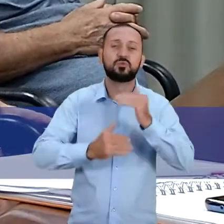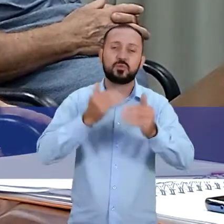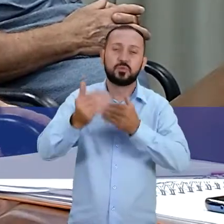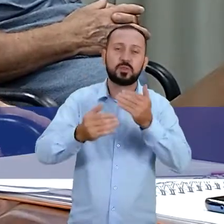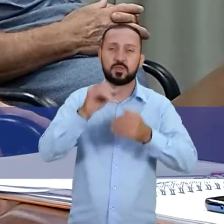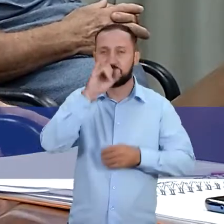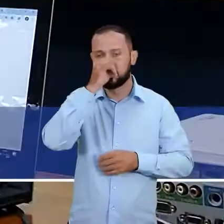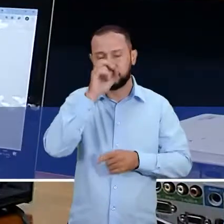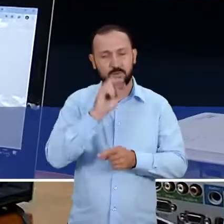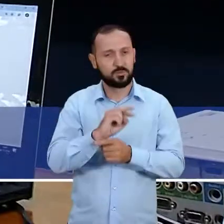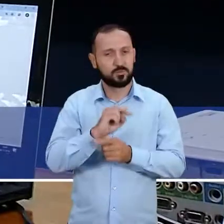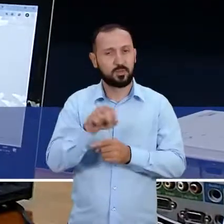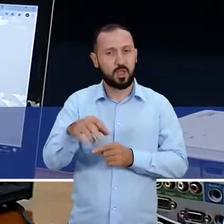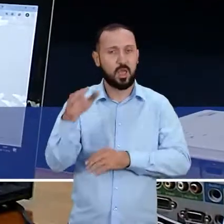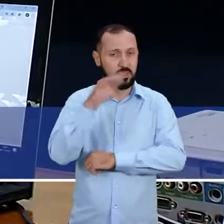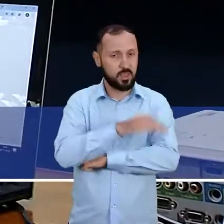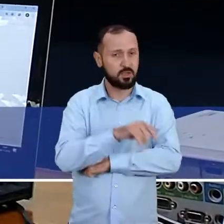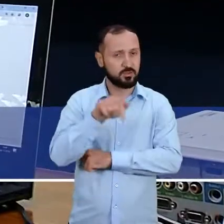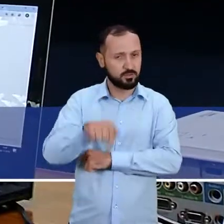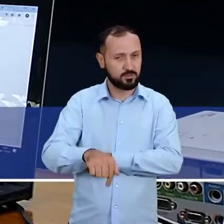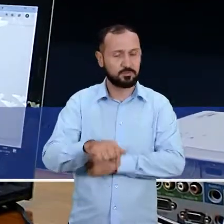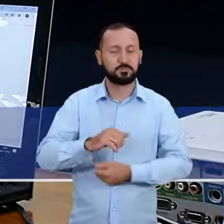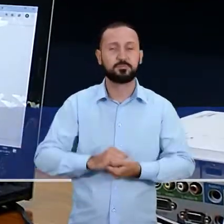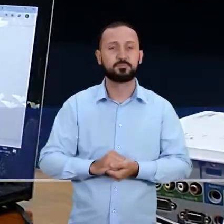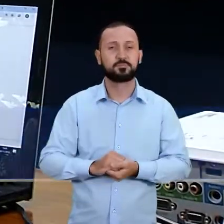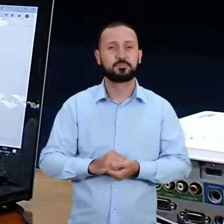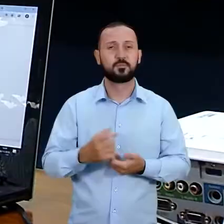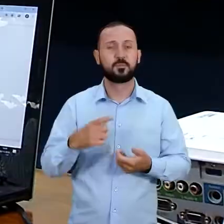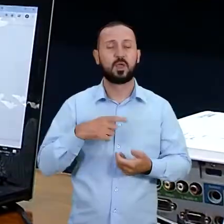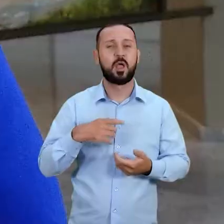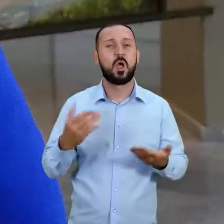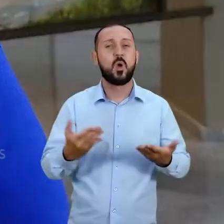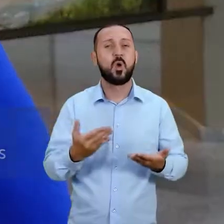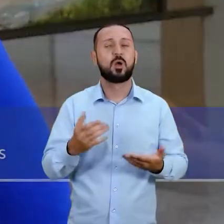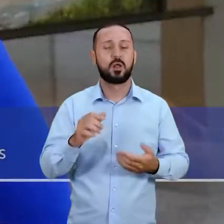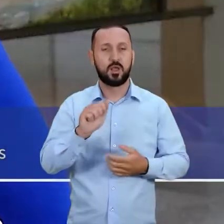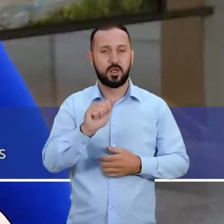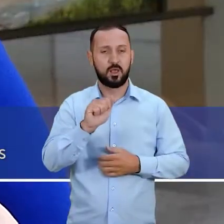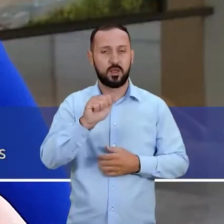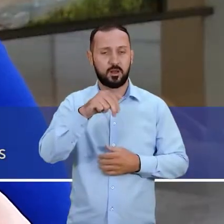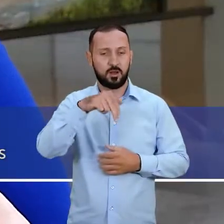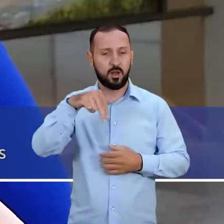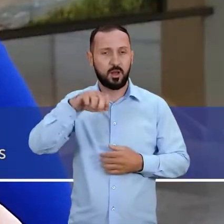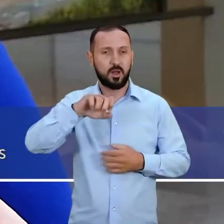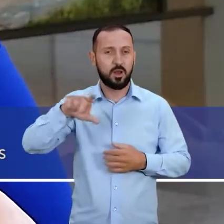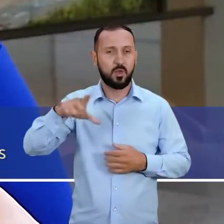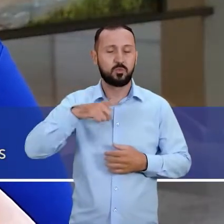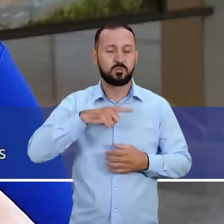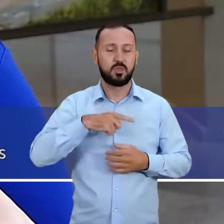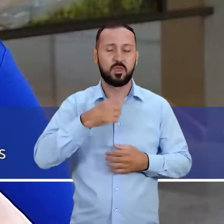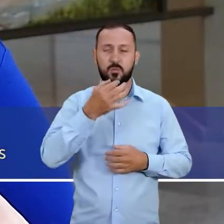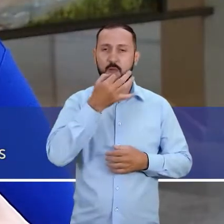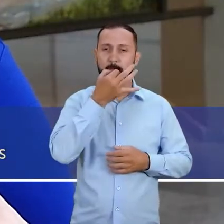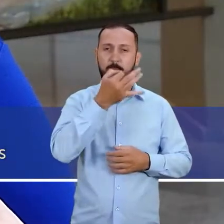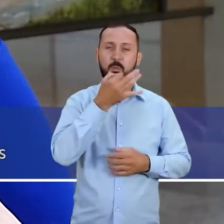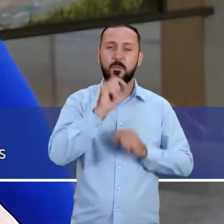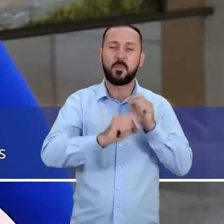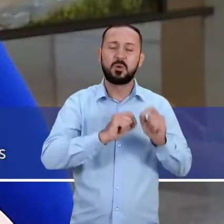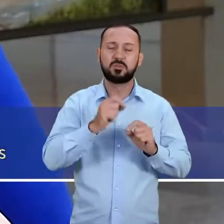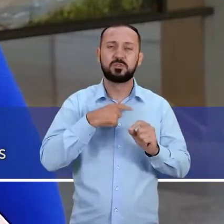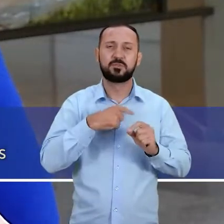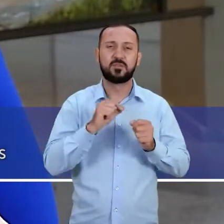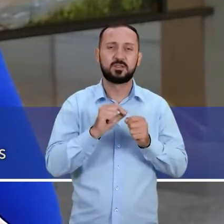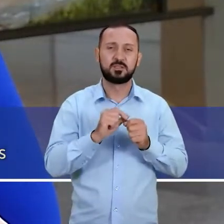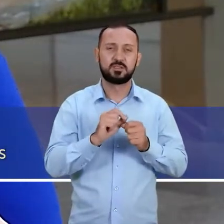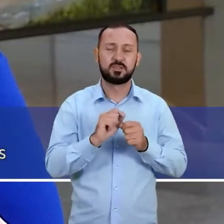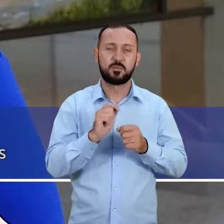da Suinocultura, realizada nesta tarde no plenarinho. A ANEEL agora vem com uma proposta de fazer